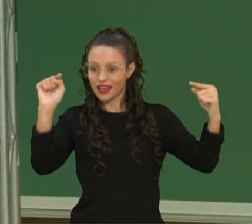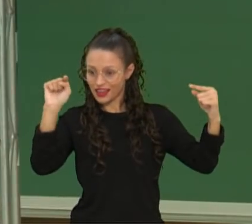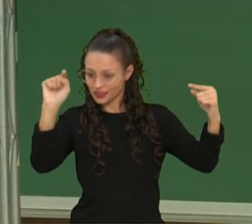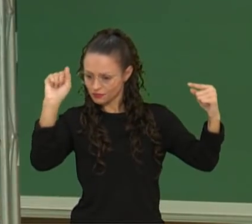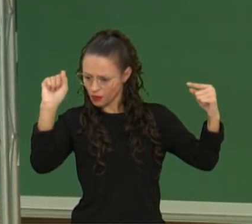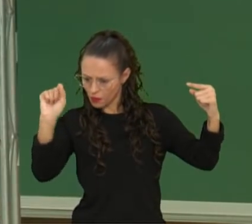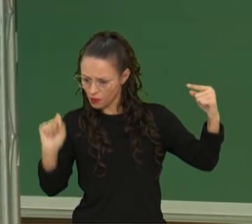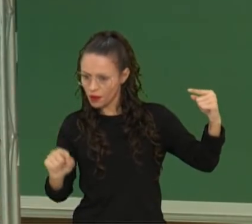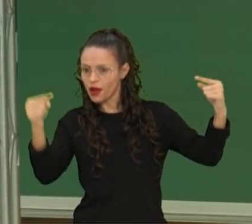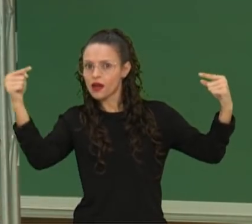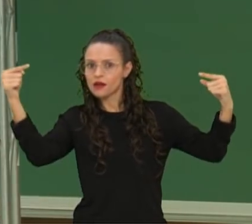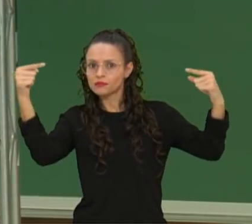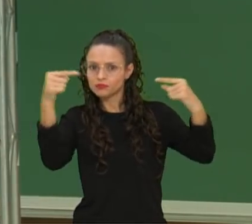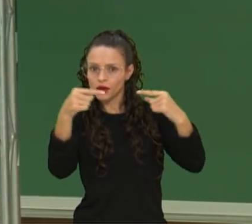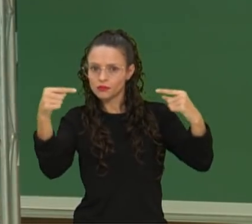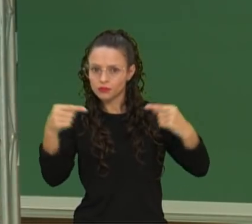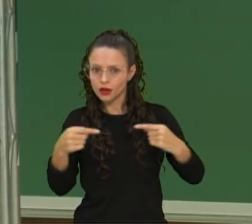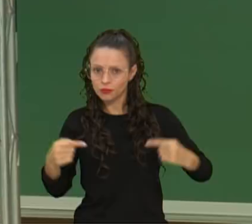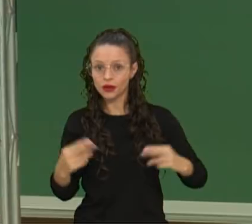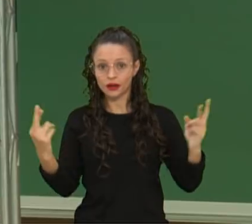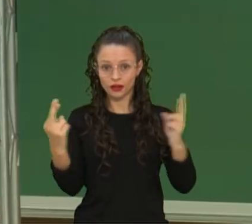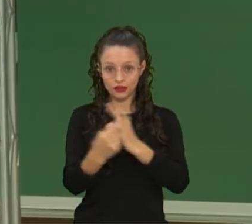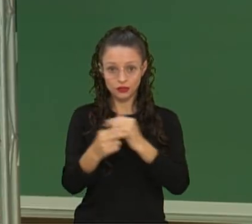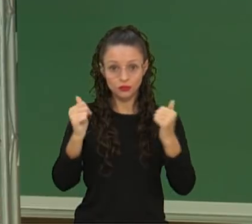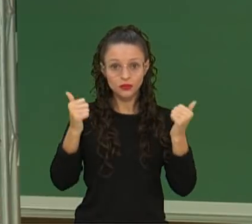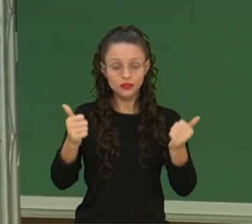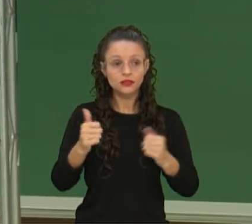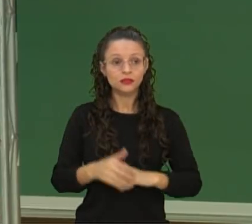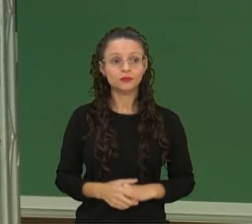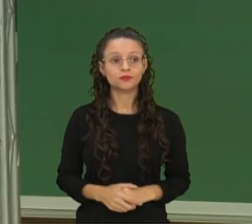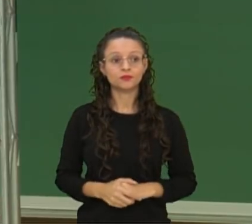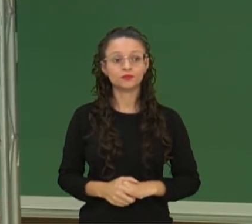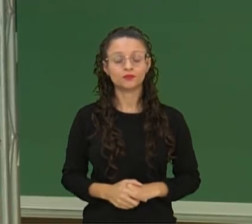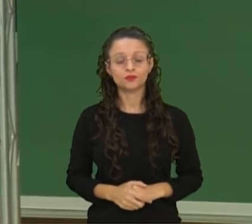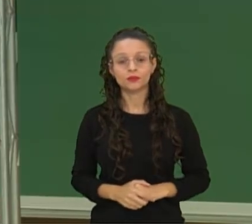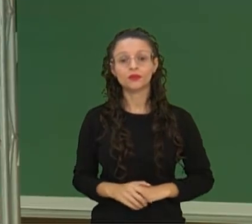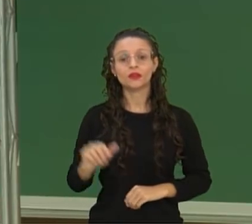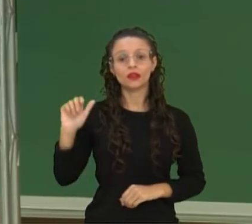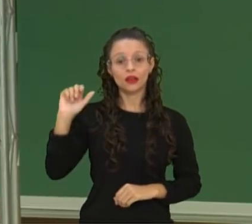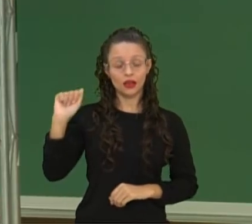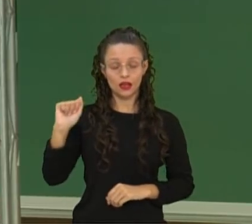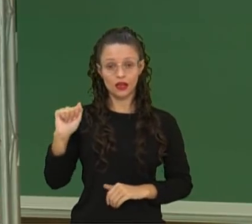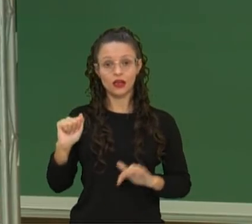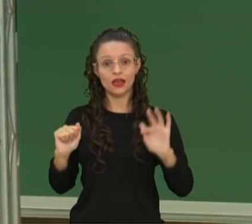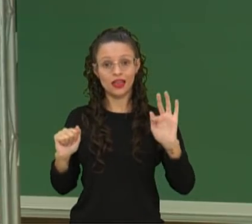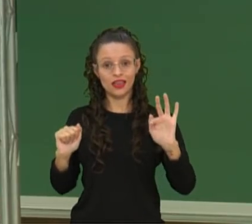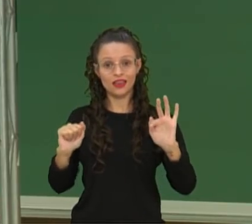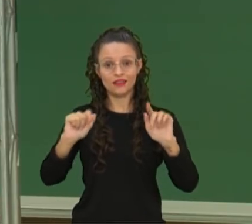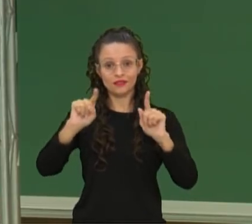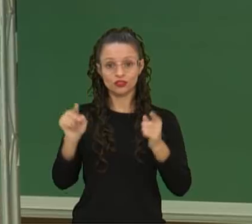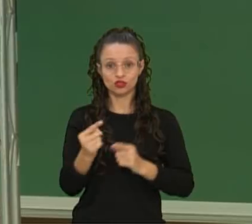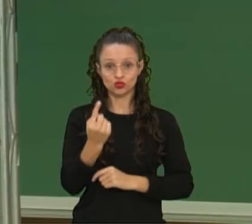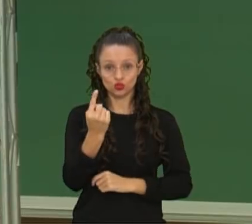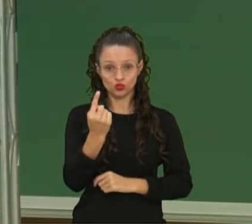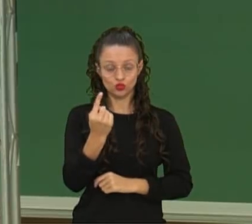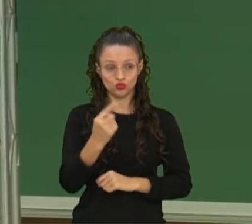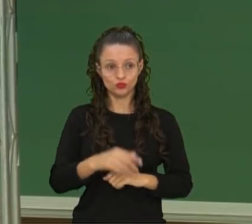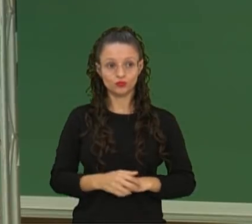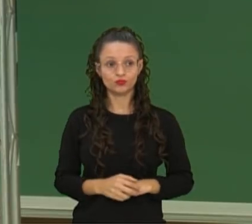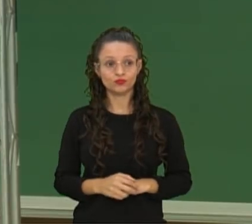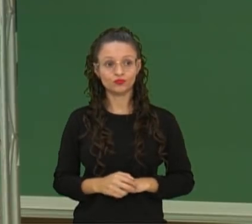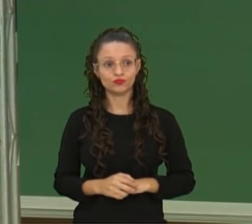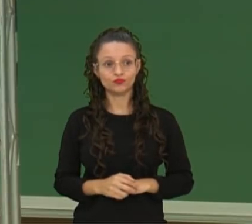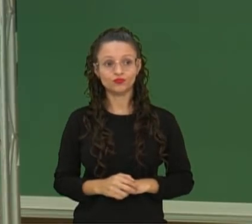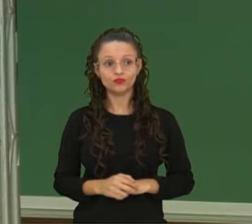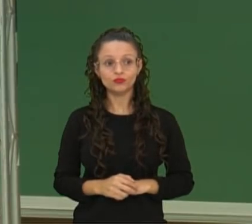aqui, né, para que eu tenha essa relação, beleza? Então, vamos lá. Para calcular o f de 1 aqui, né, a leitura disso seria f de